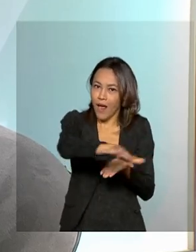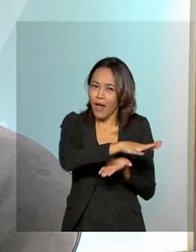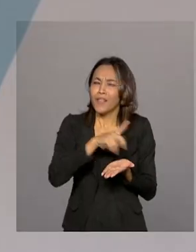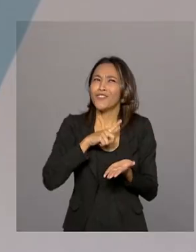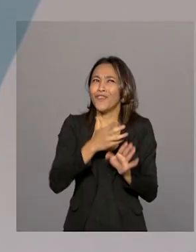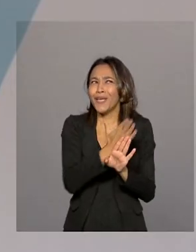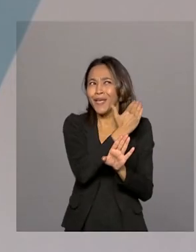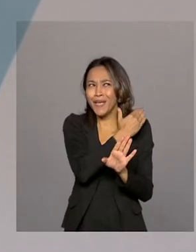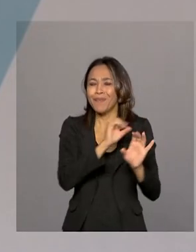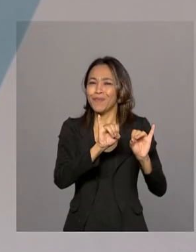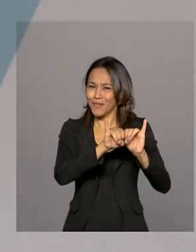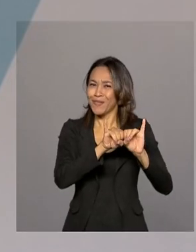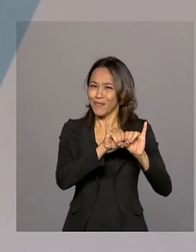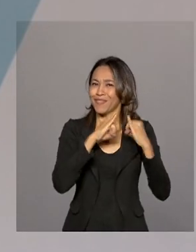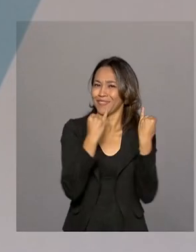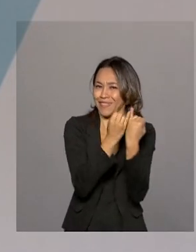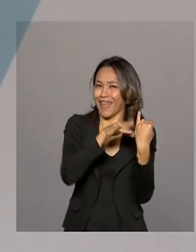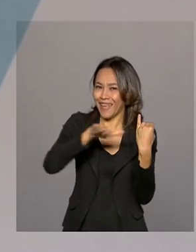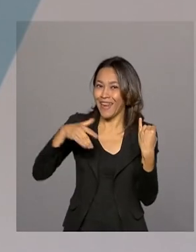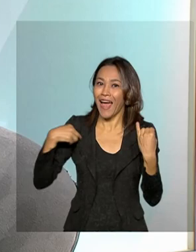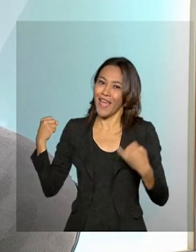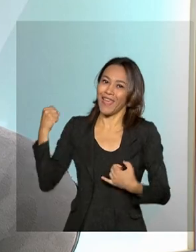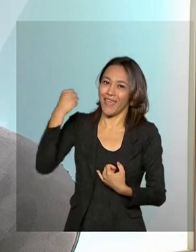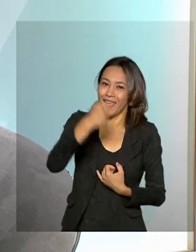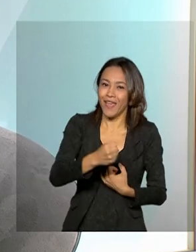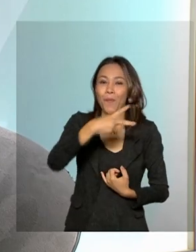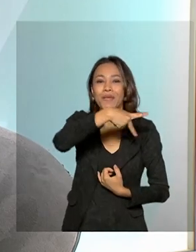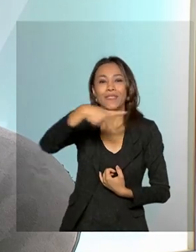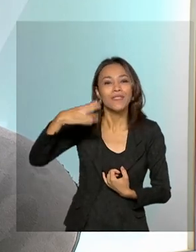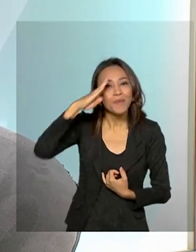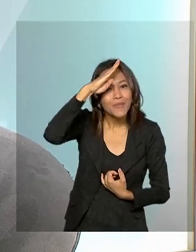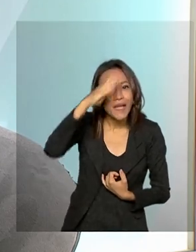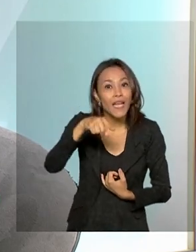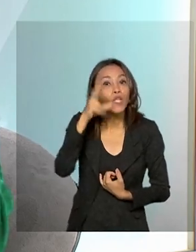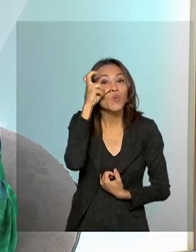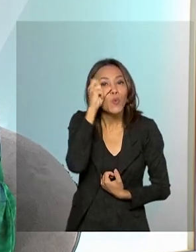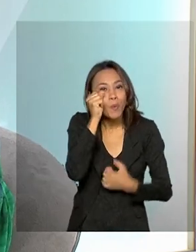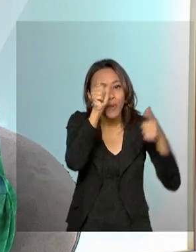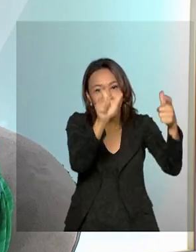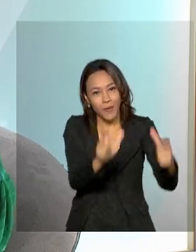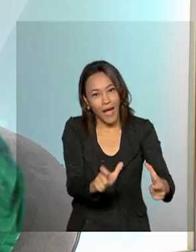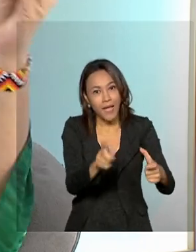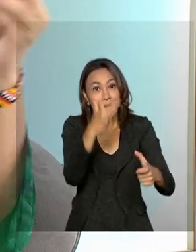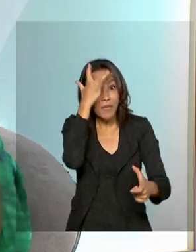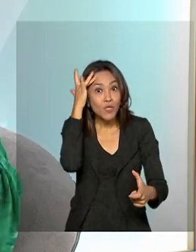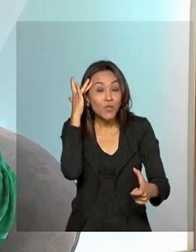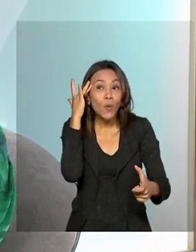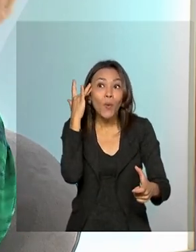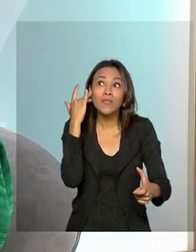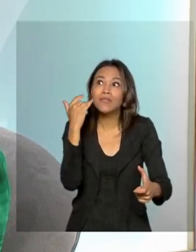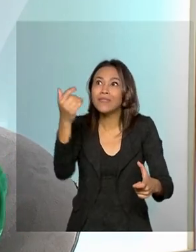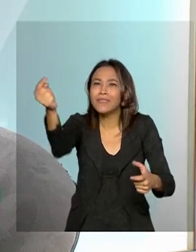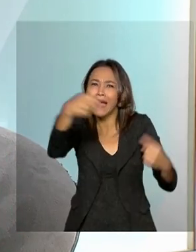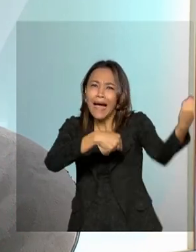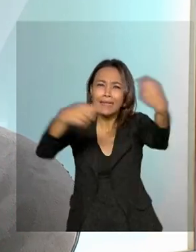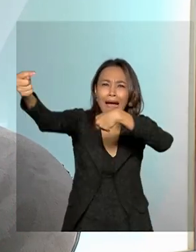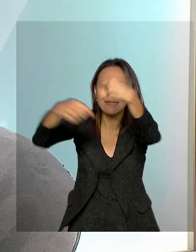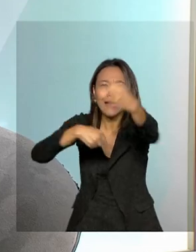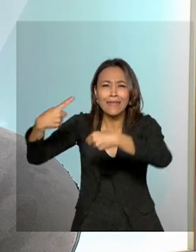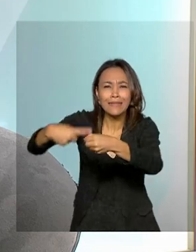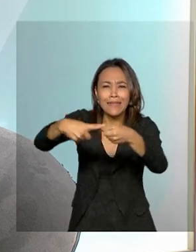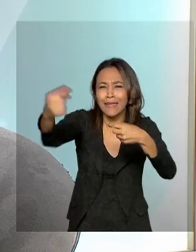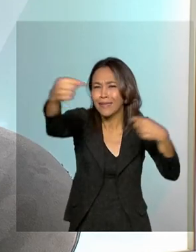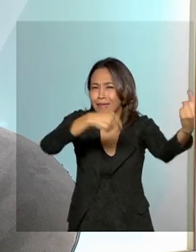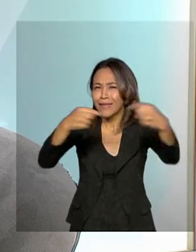ilha e eu levei o presidente da República. O presidente dormiu no arquipélago. Tinha pessoas que vinham de todas as cidades, de barquinho.